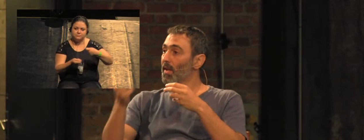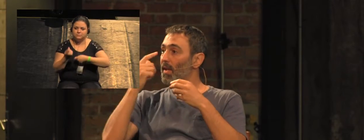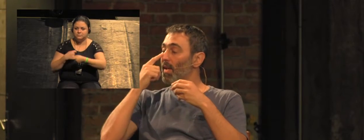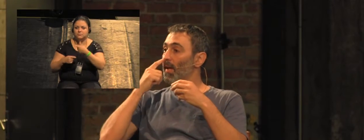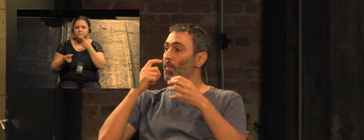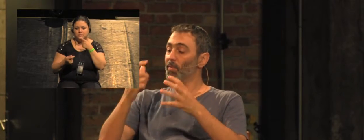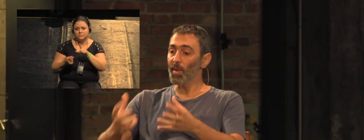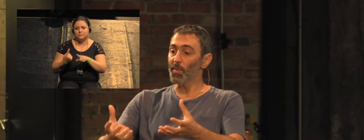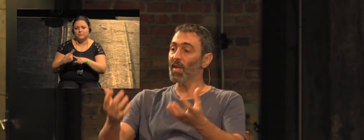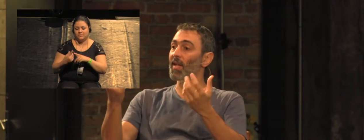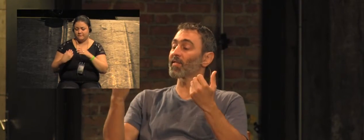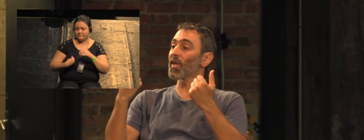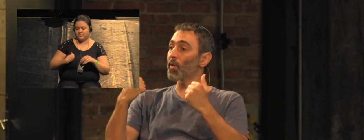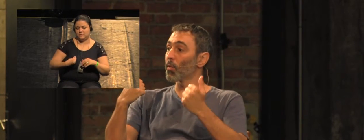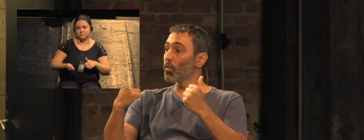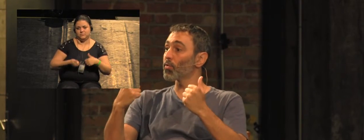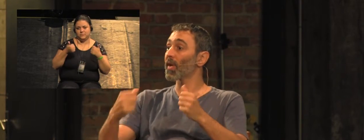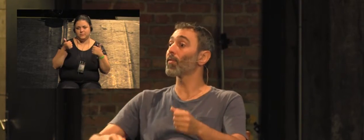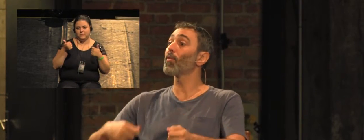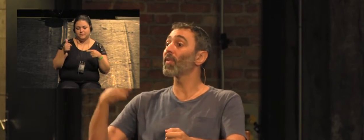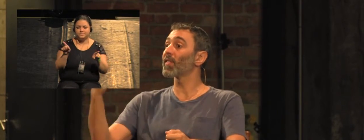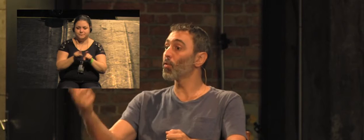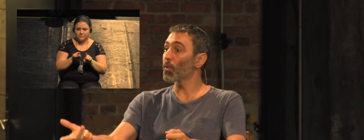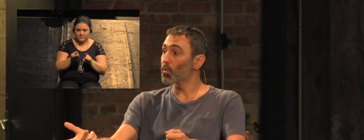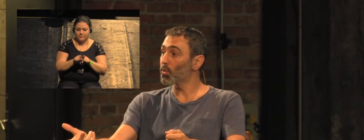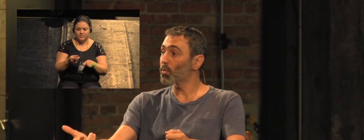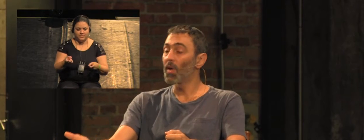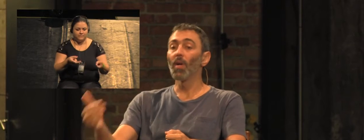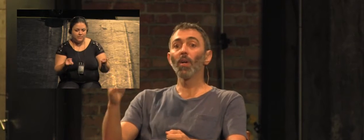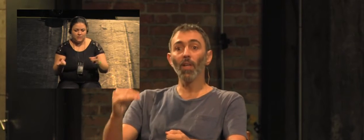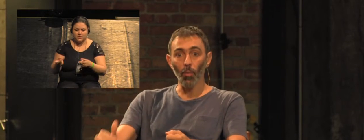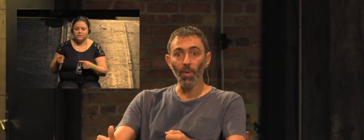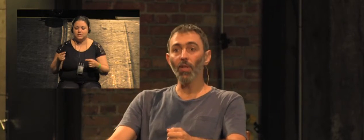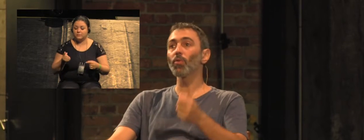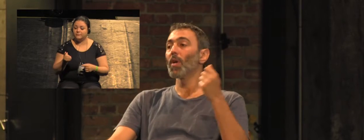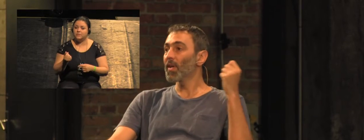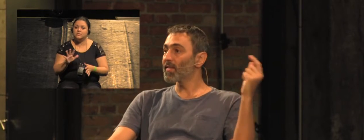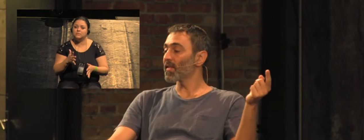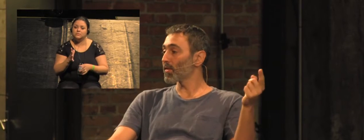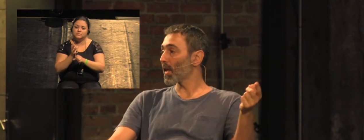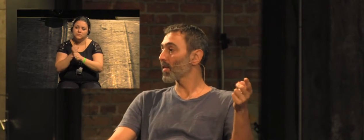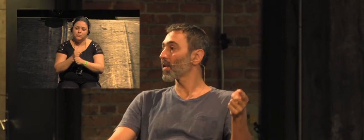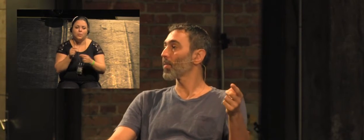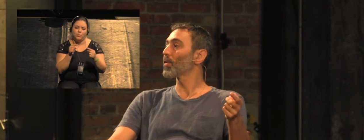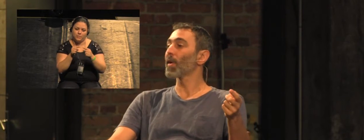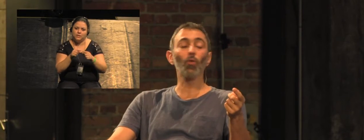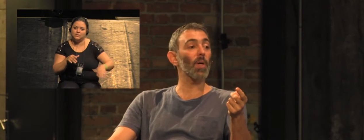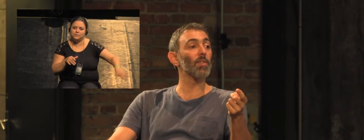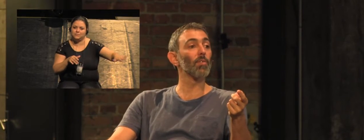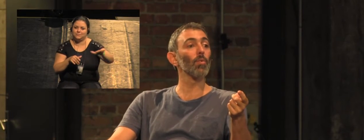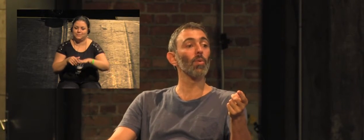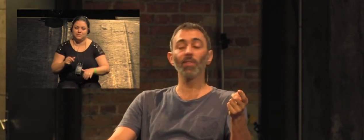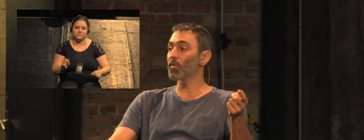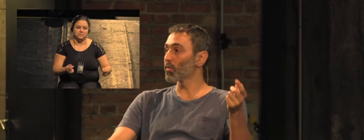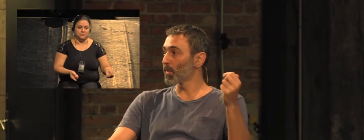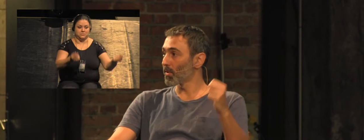conseguem, ao mesmo tempo que elas geram recurso, elas vão oferecer um produto que é um preço que estará certamente mais